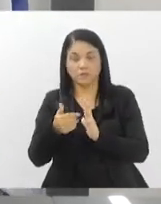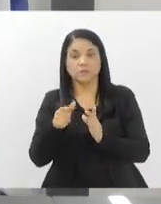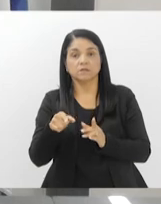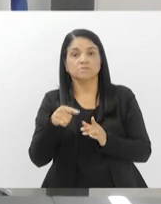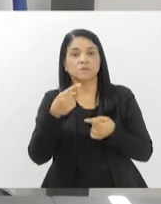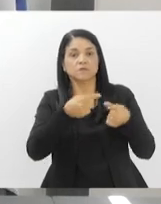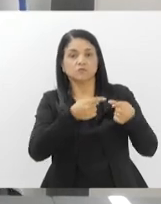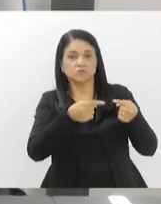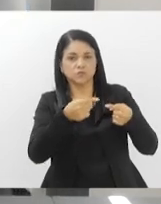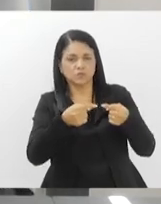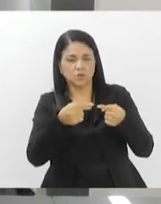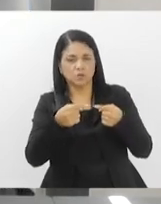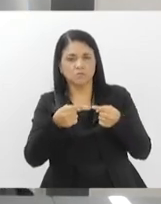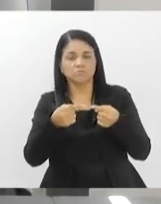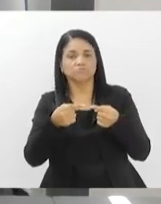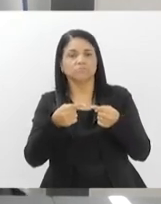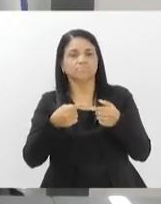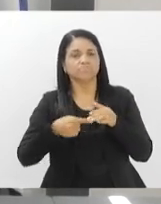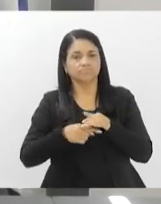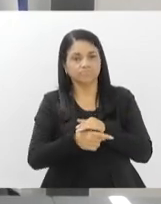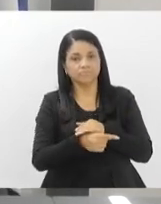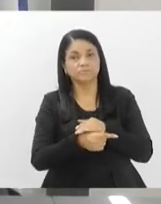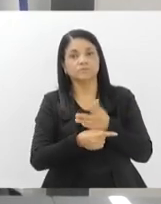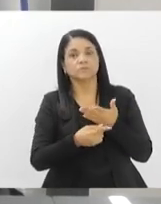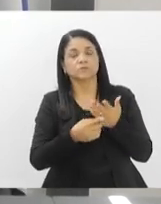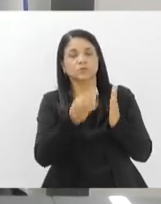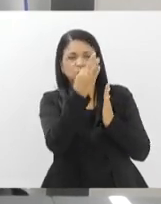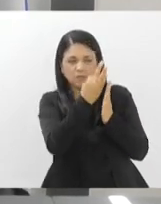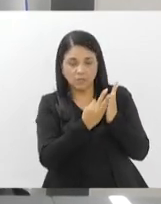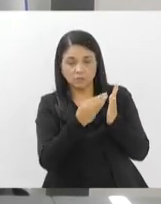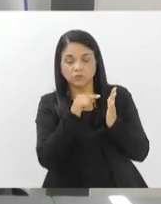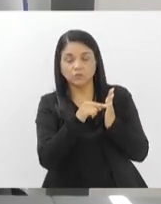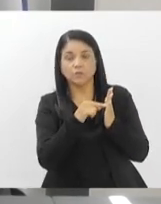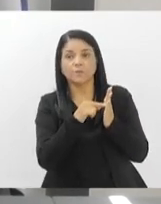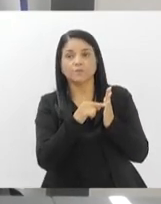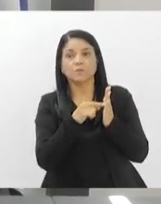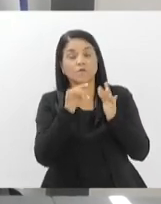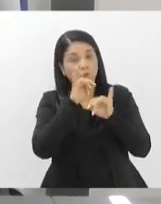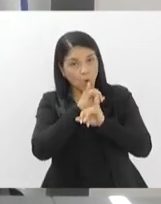discussão mais aprofundada sobre alguns aspectos do texto, mas vou